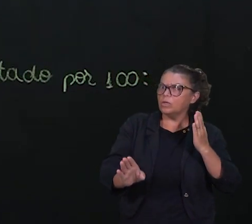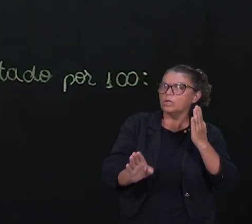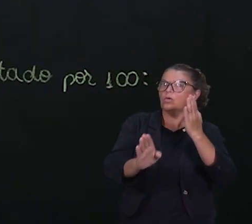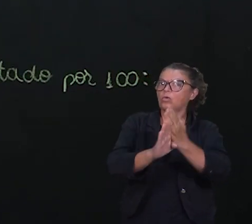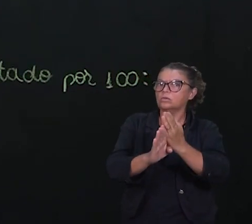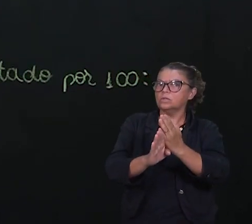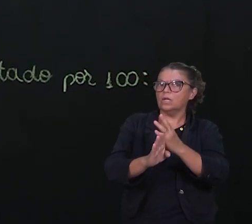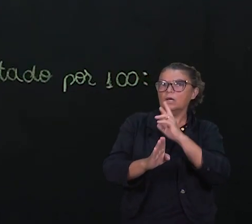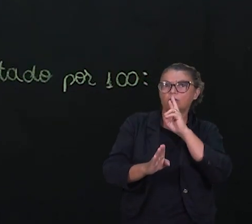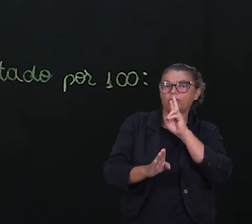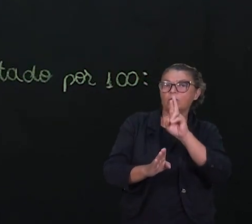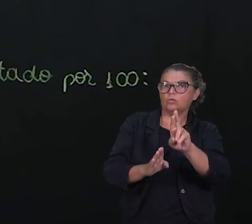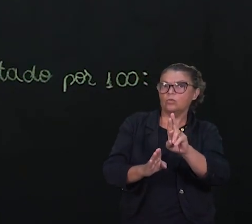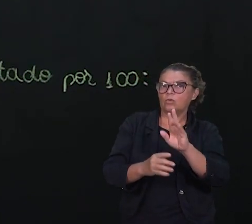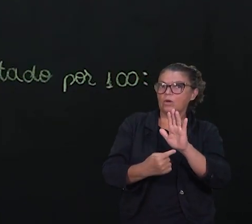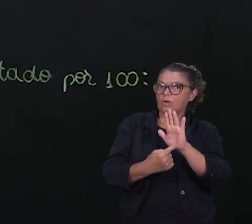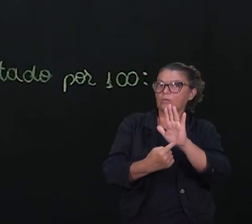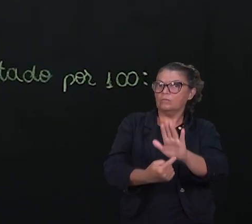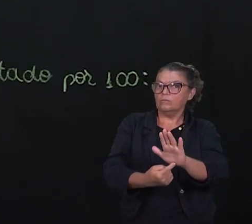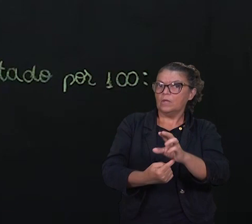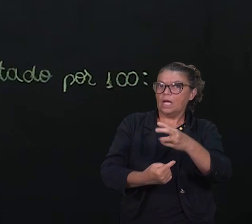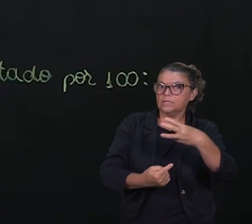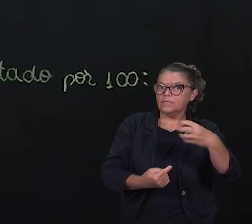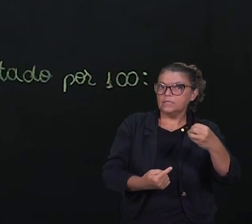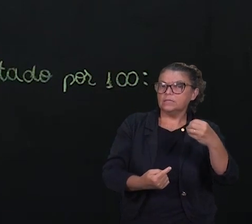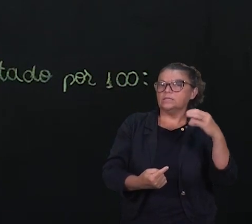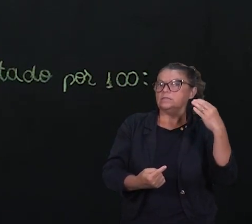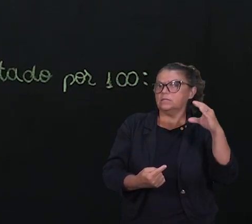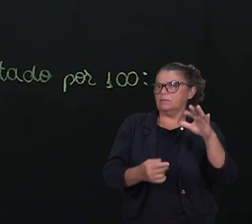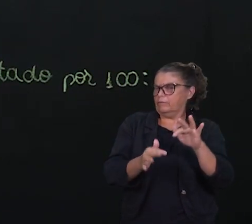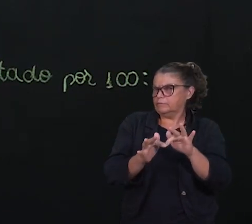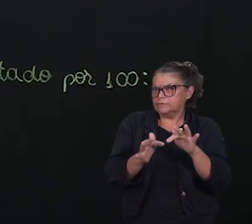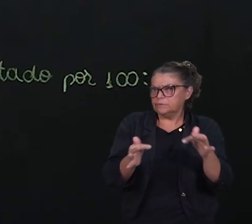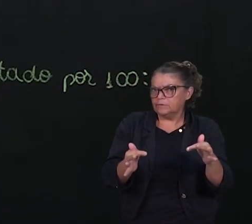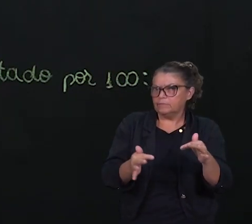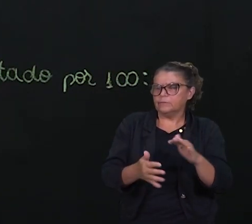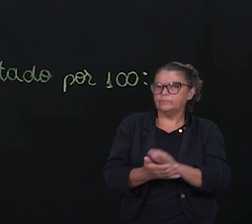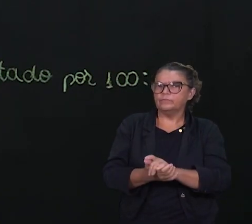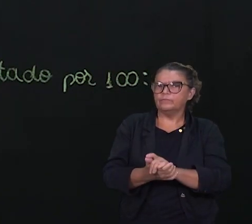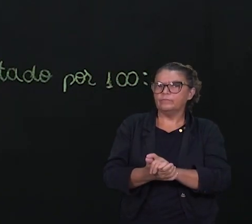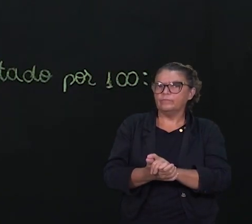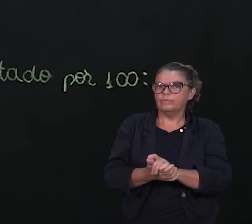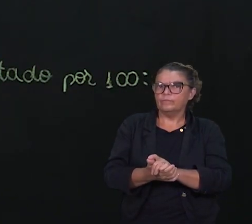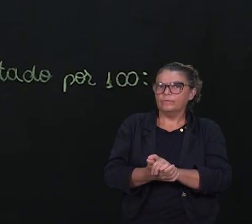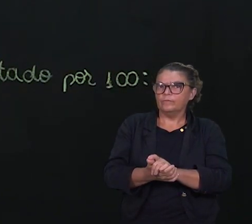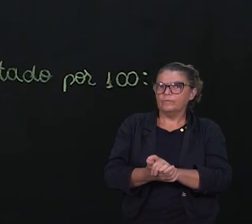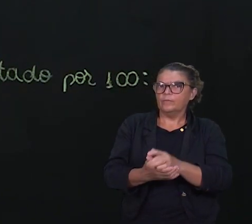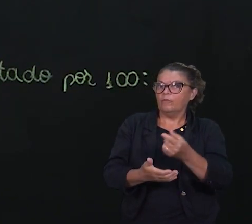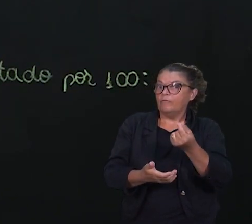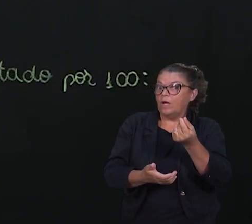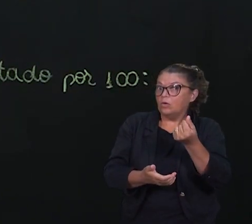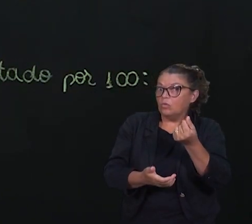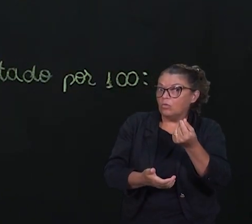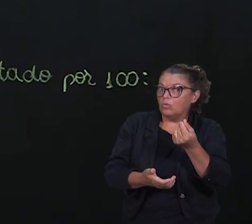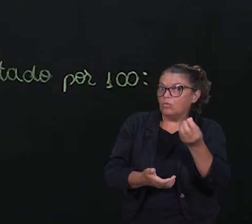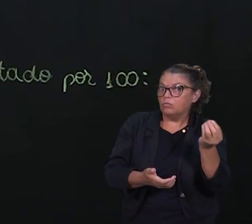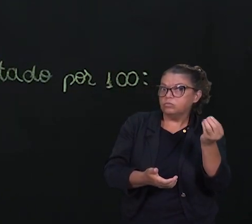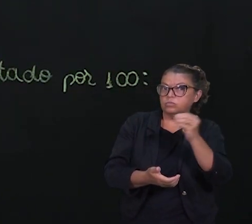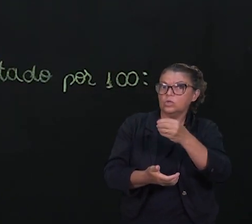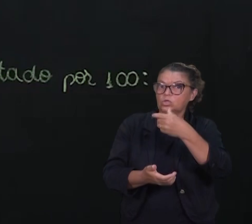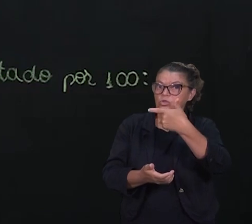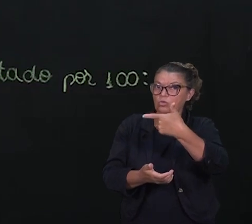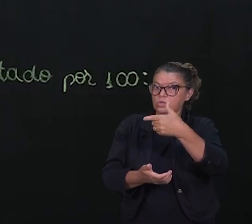para achar esse valor referente aos 30 centavos? Simples. A gente pega o novo preço, que